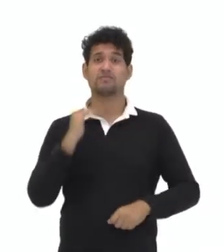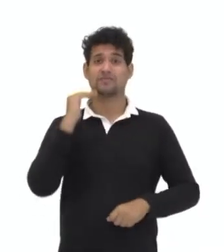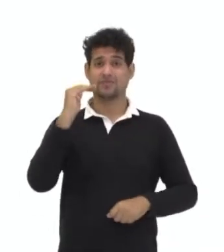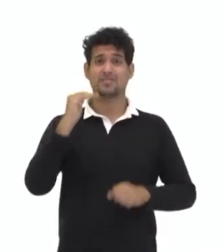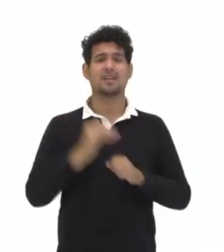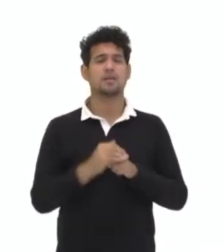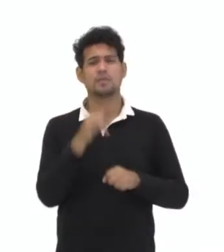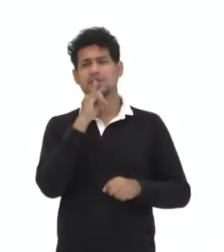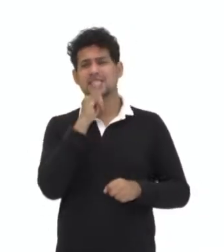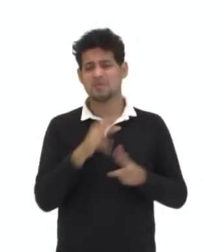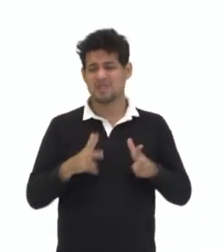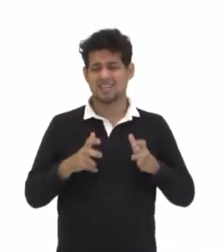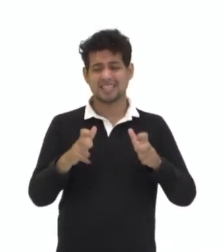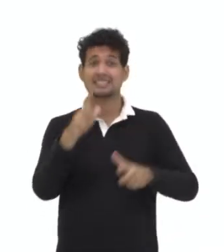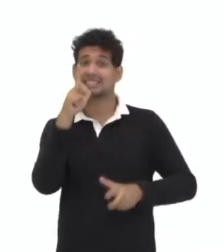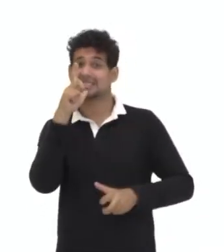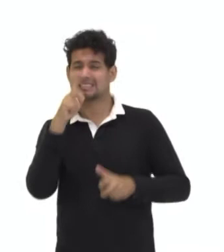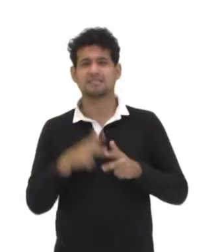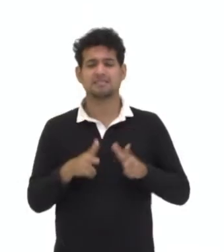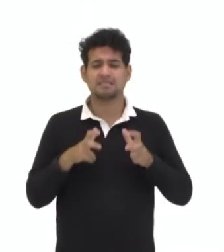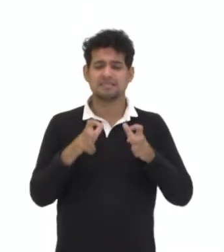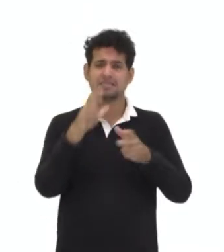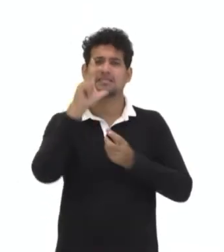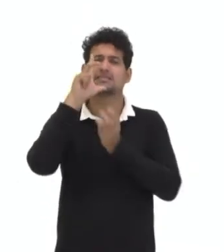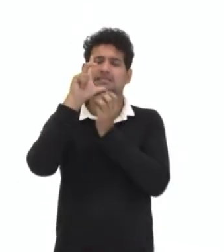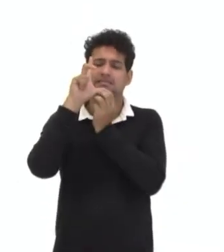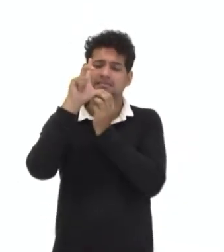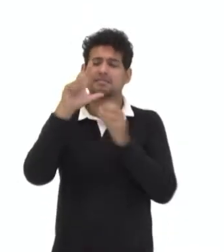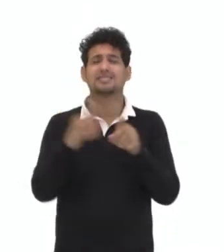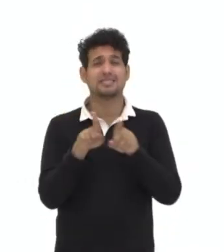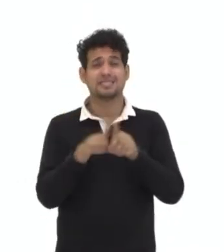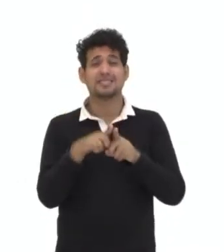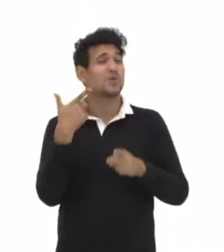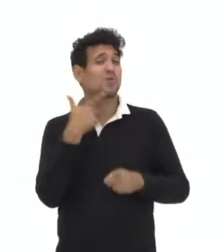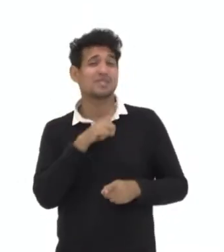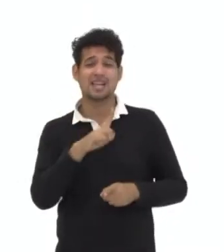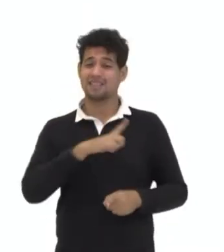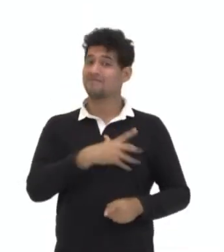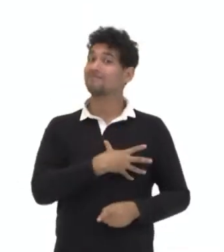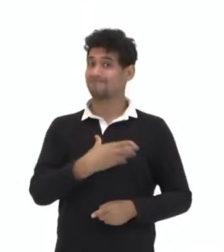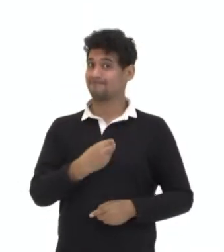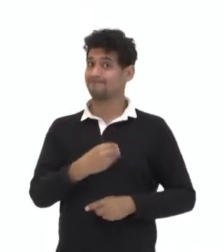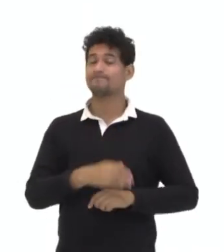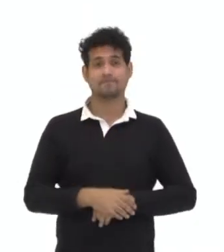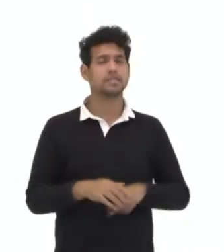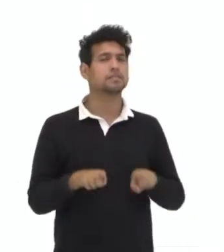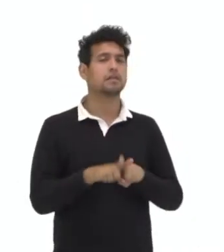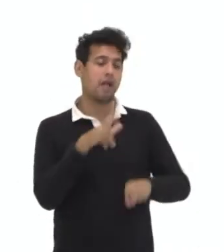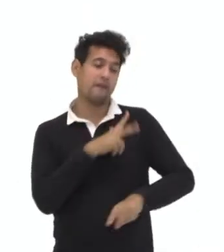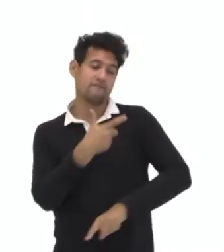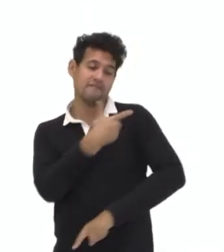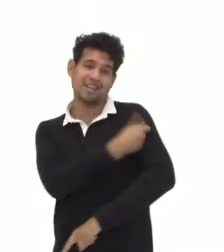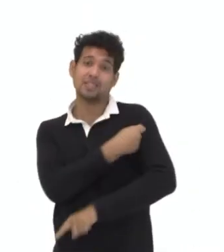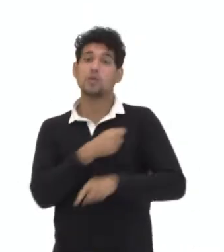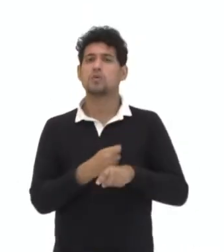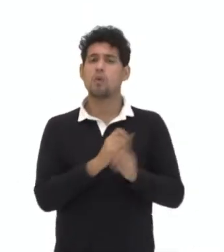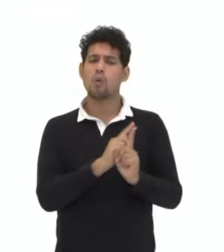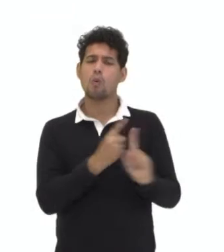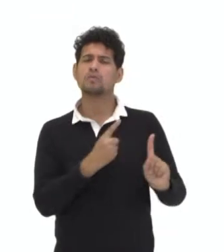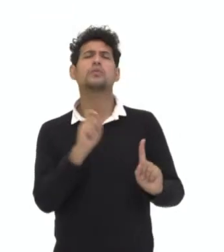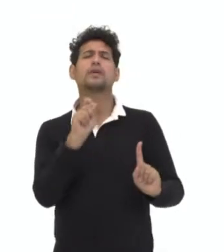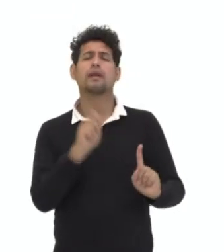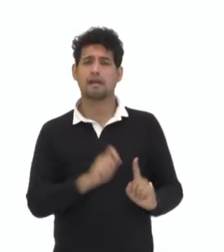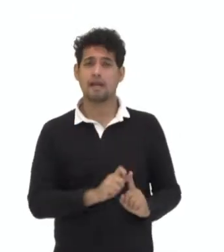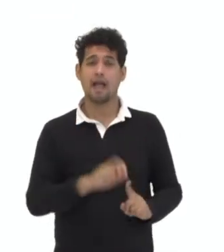de pênis, câncer de testículo e infertilidade masculina. A vacinação contra HPV